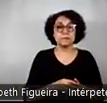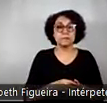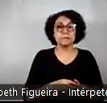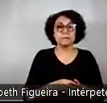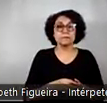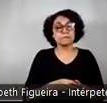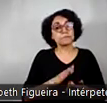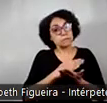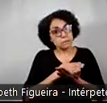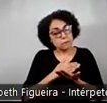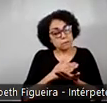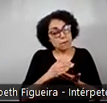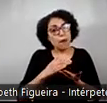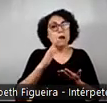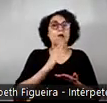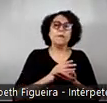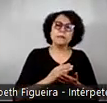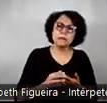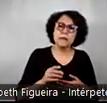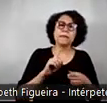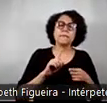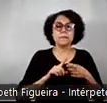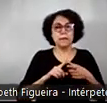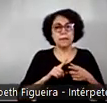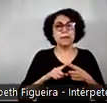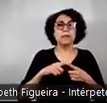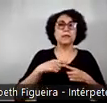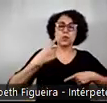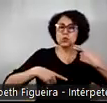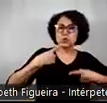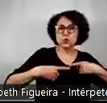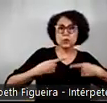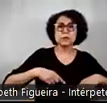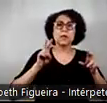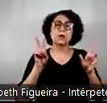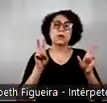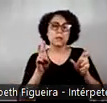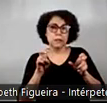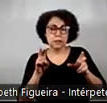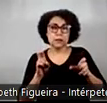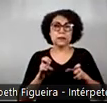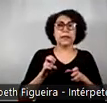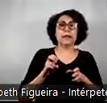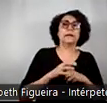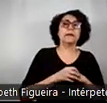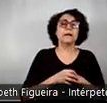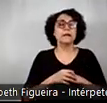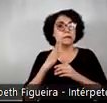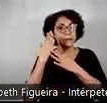uma discussão sobre psicologia e sobre migração dentro, né, do Conselho Estadual de Direitos Humanos aqui de Minas